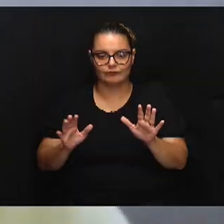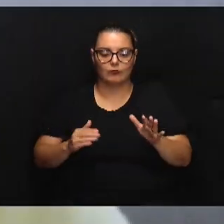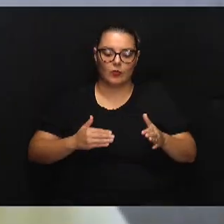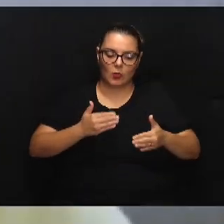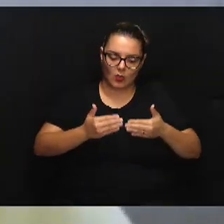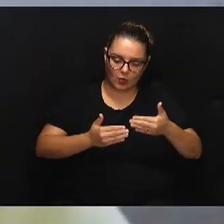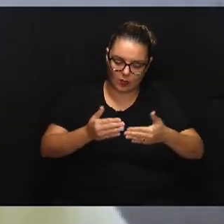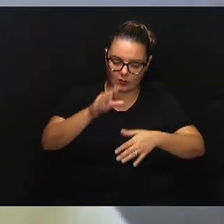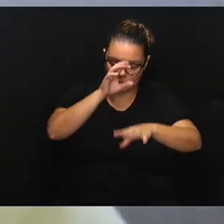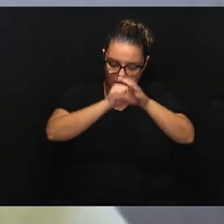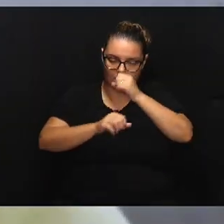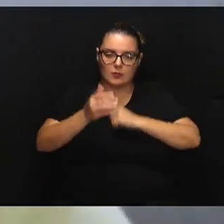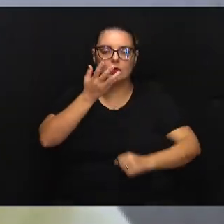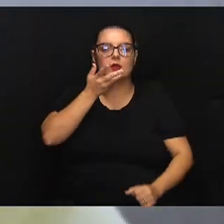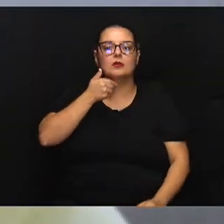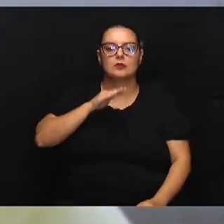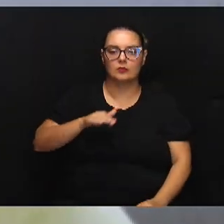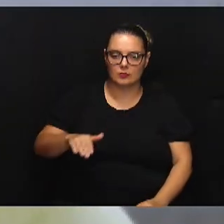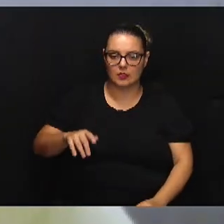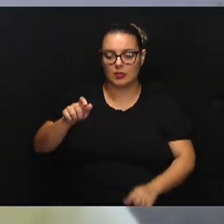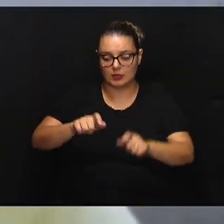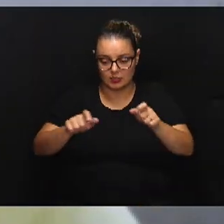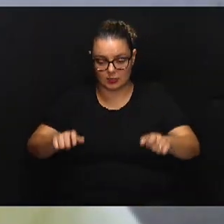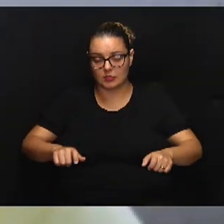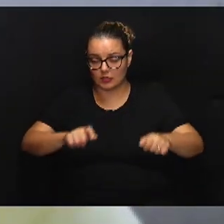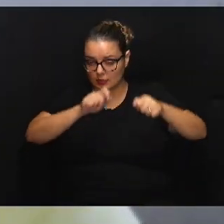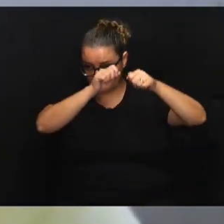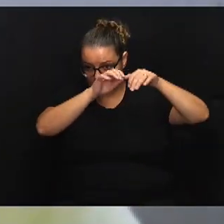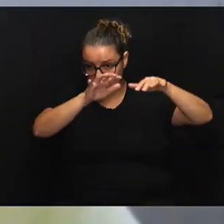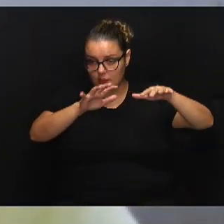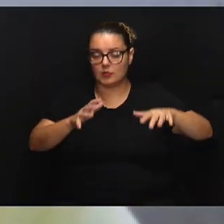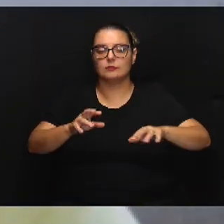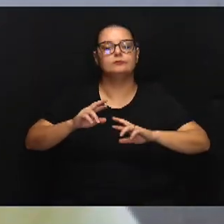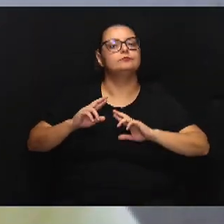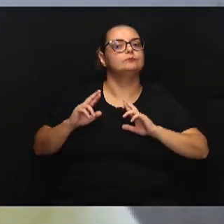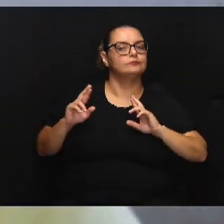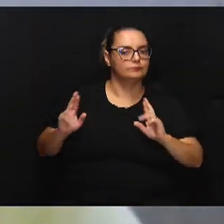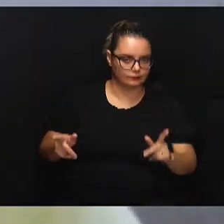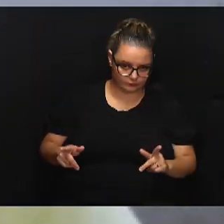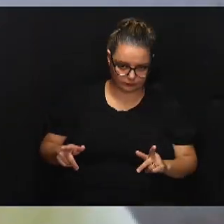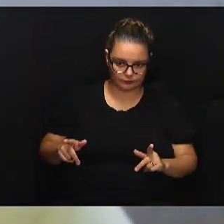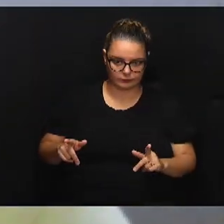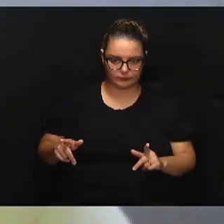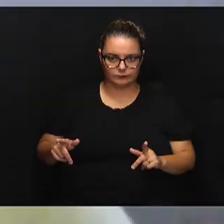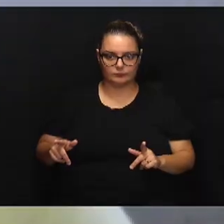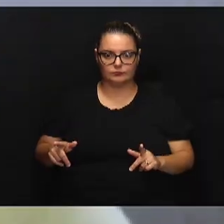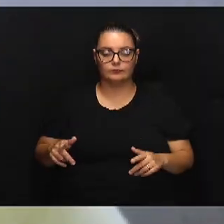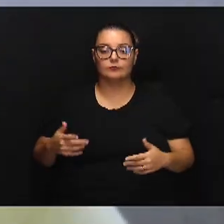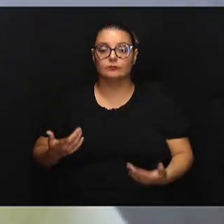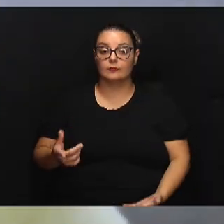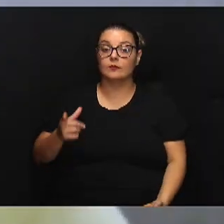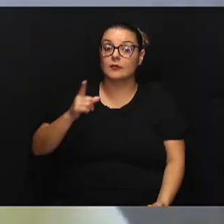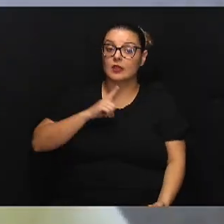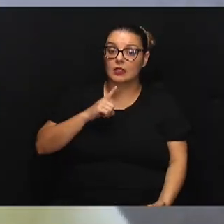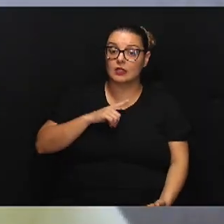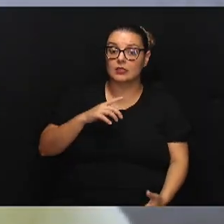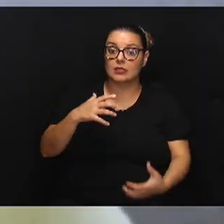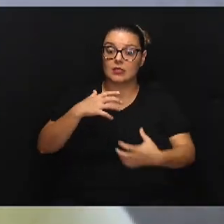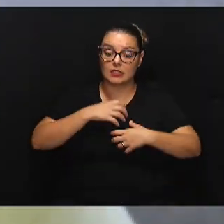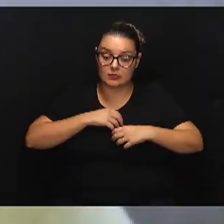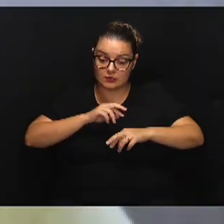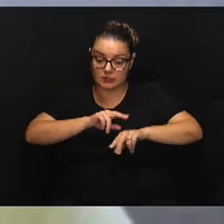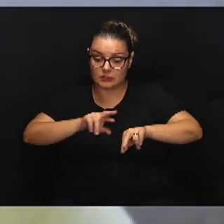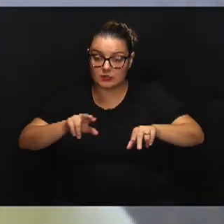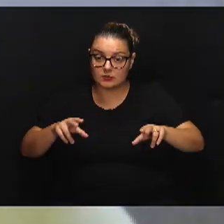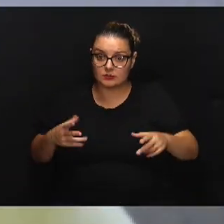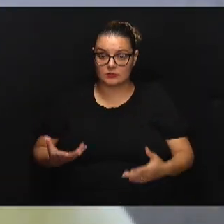de aprender da criança e da pessoa autista, ele é diferente. Ele tem sensações